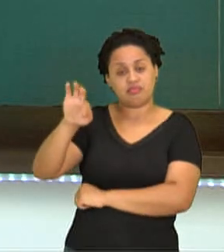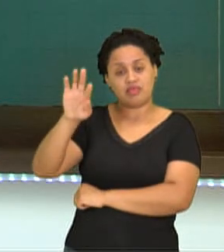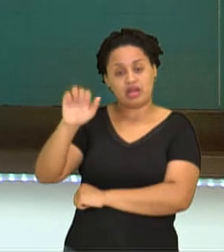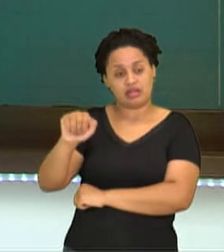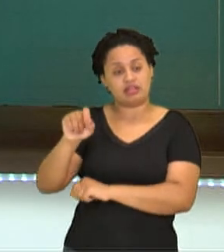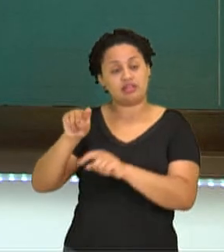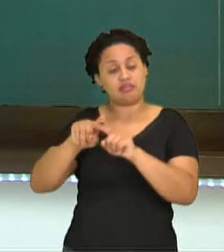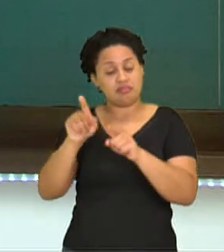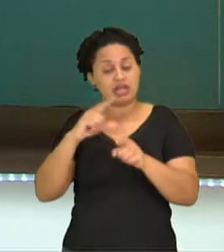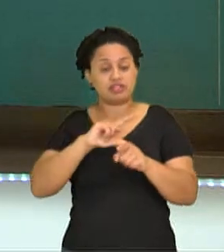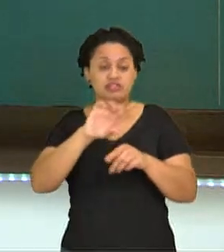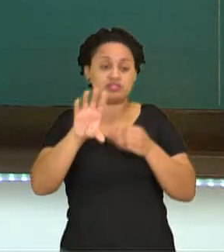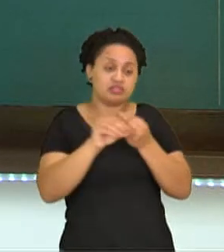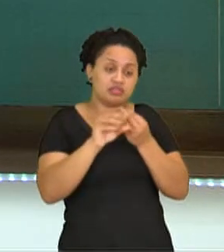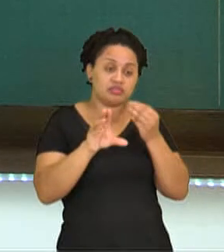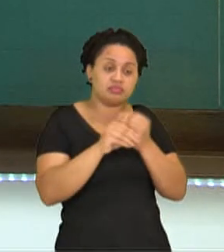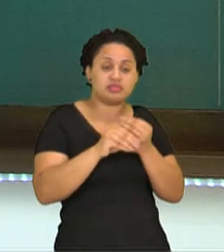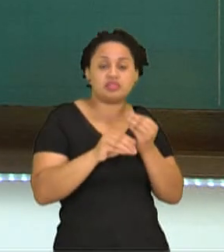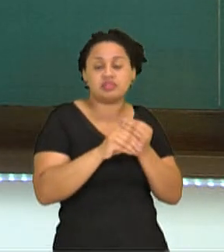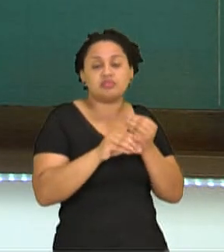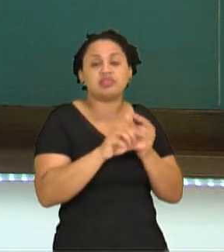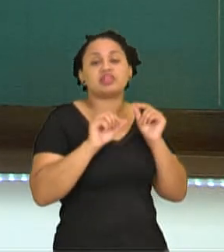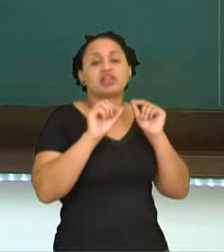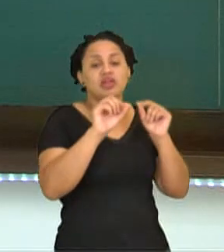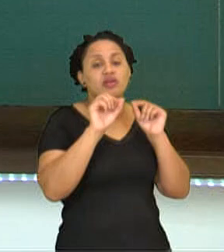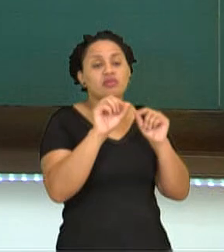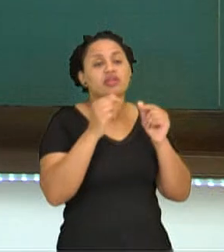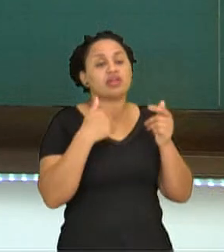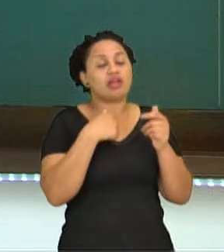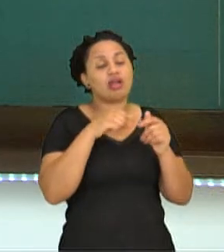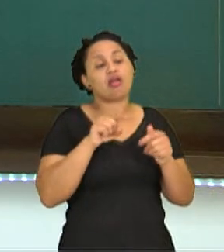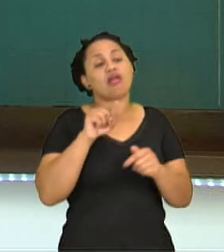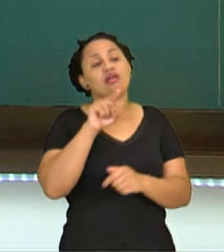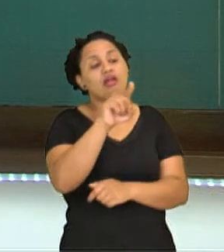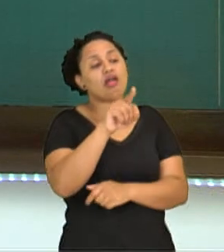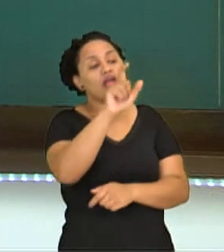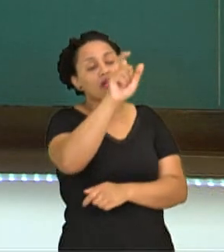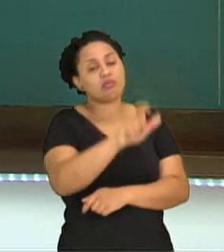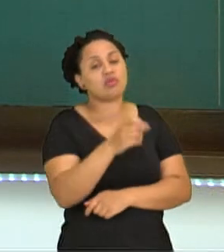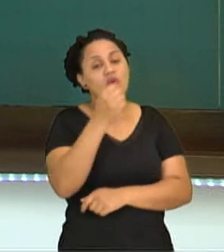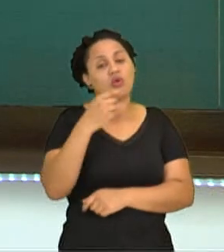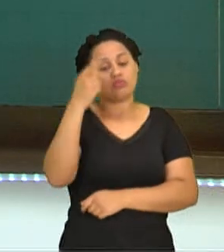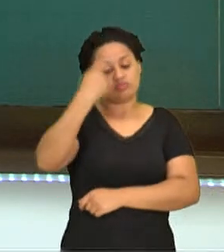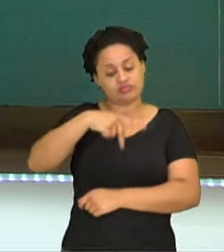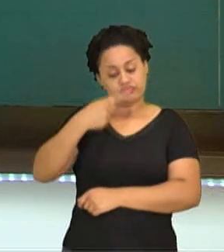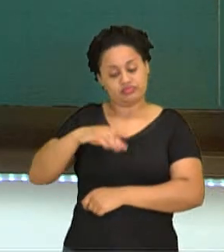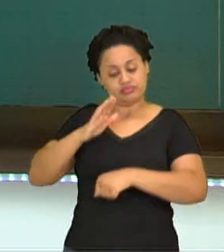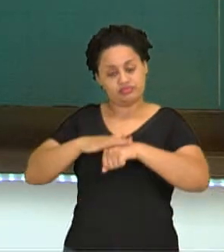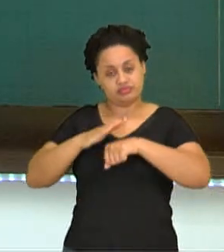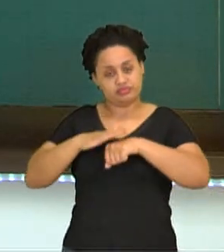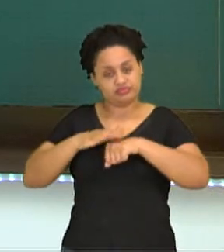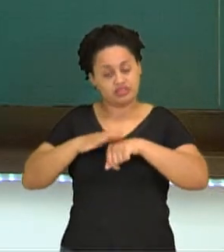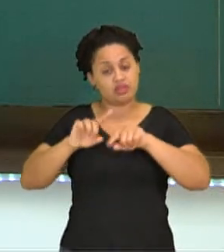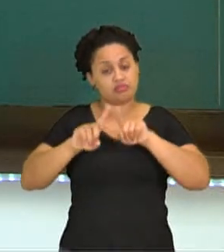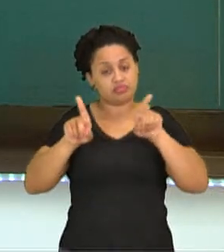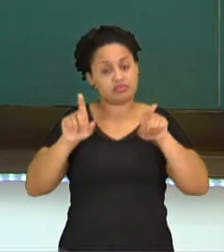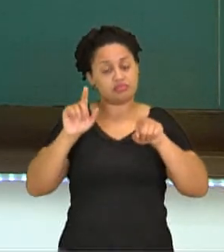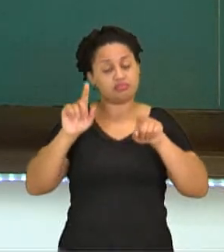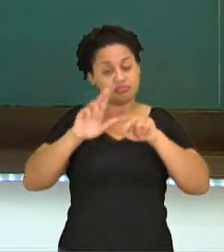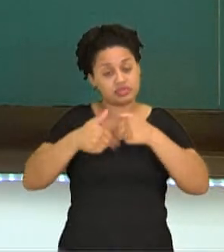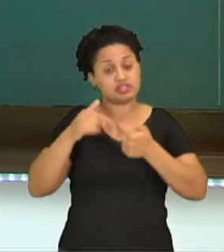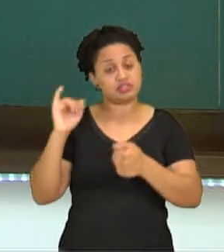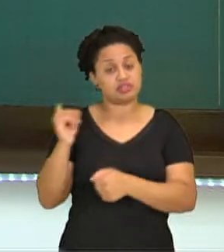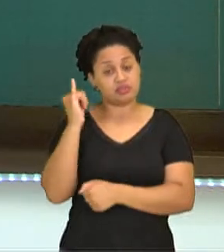vamos completar sobre aquela pessoa ou sobre você mesmo. Então, por isso que é importante você